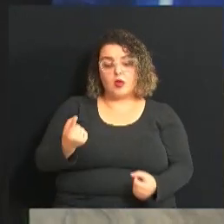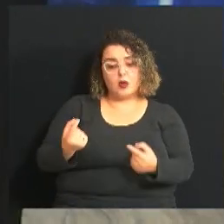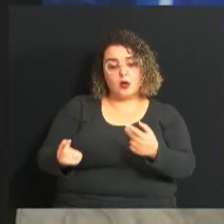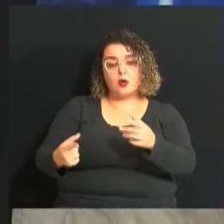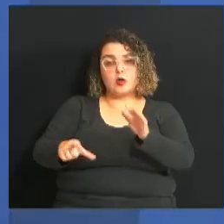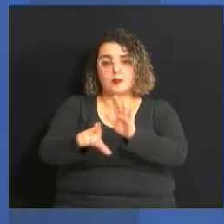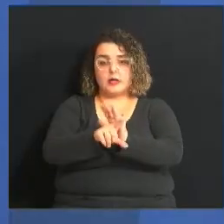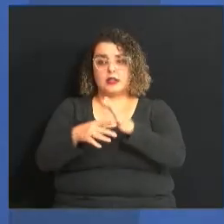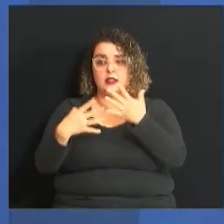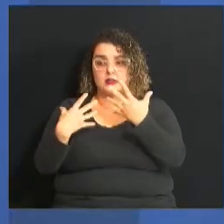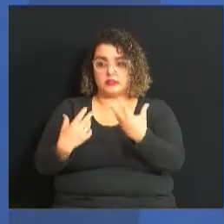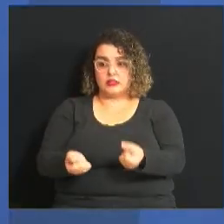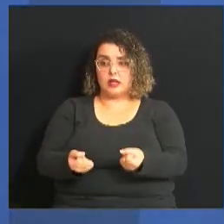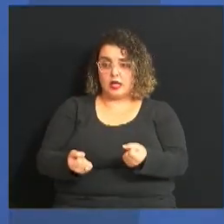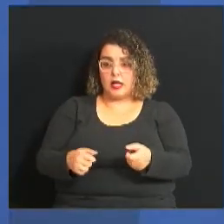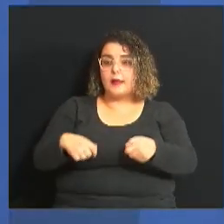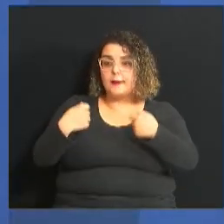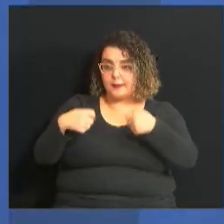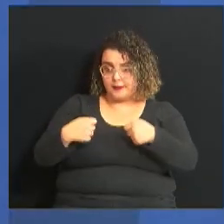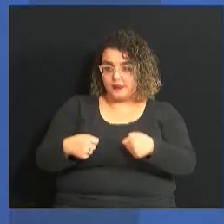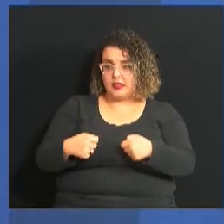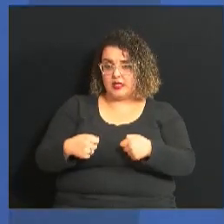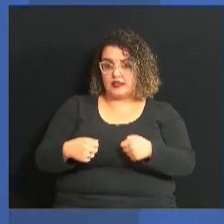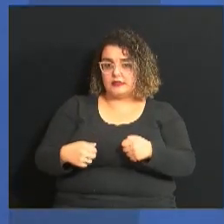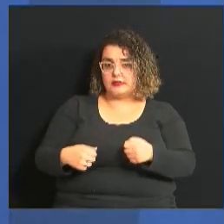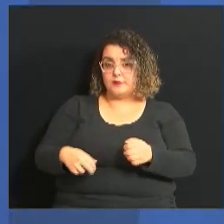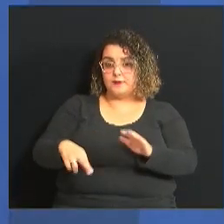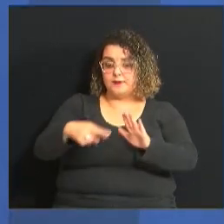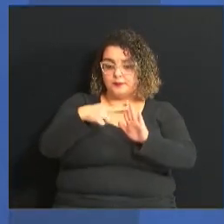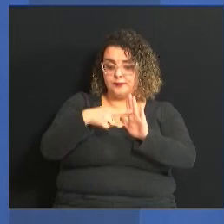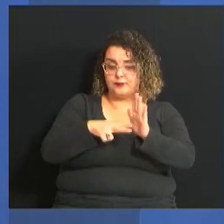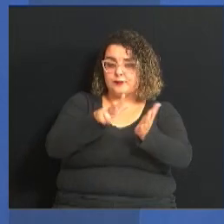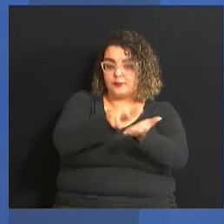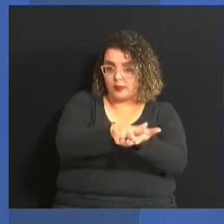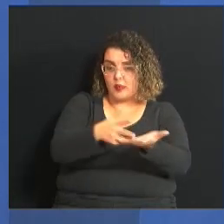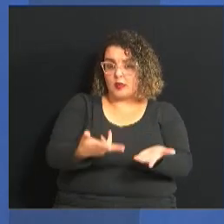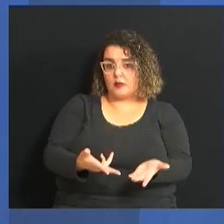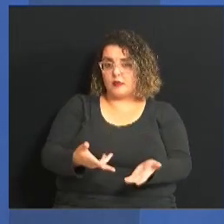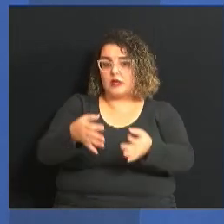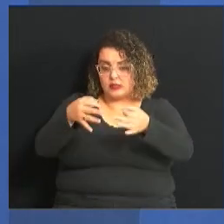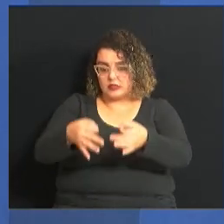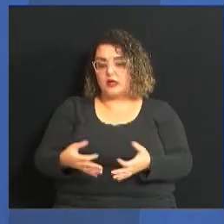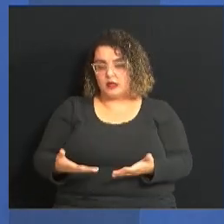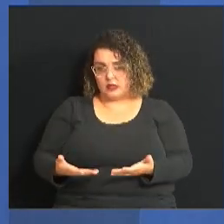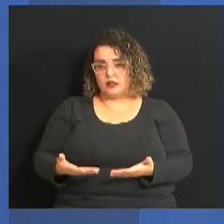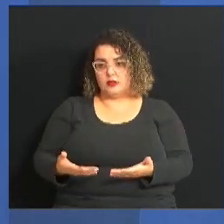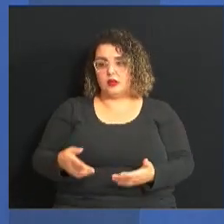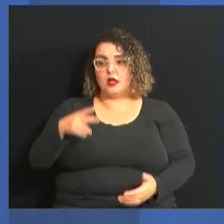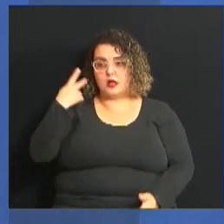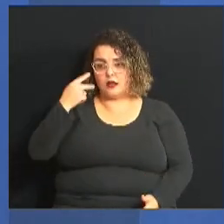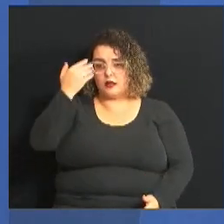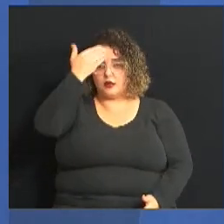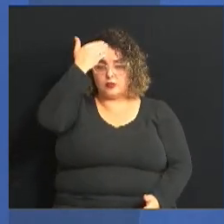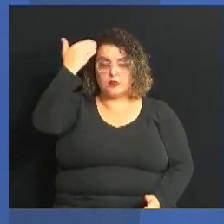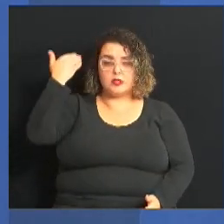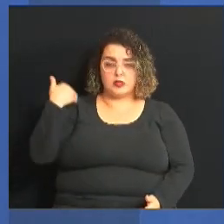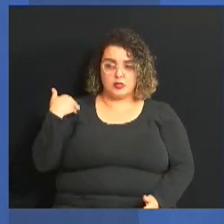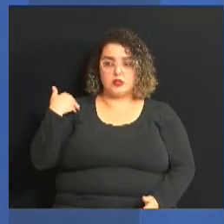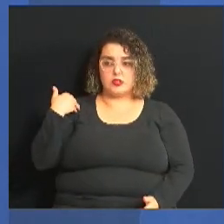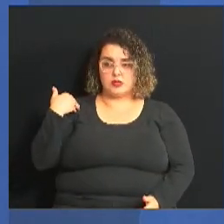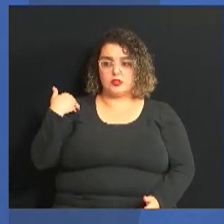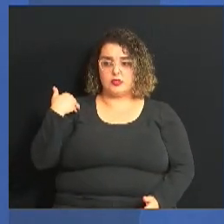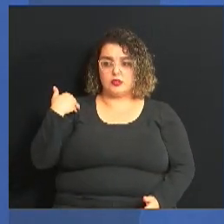elas são sancionadas elas precisam ser regulamentados para começar a funcionar por isso a vereadora Débora Palermo